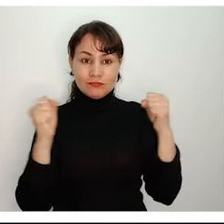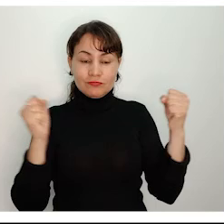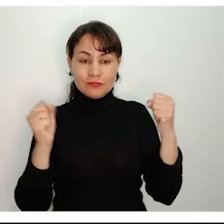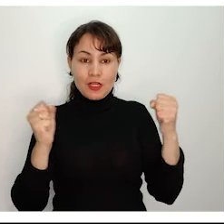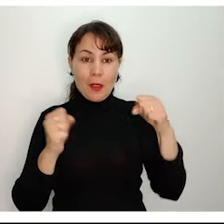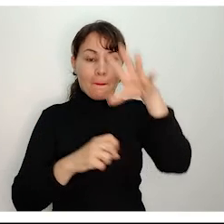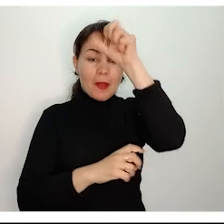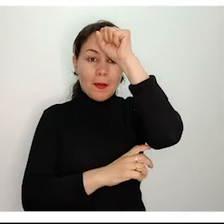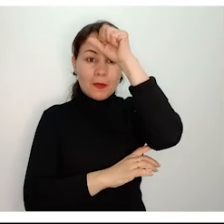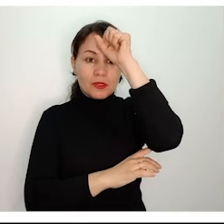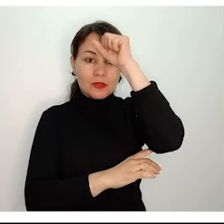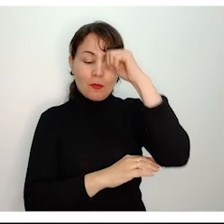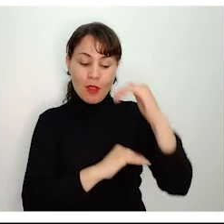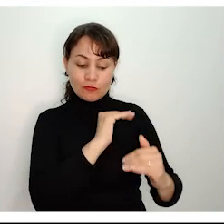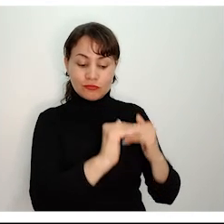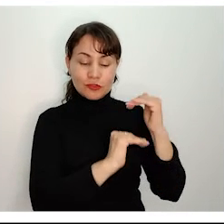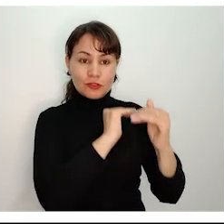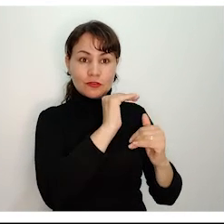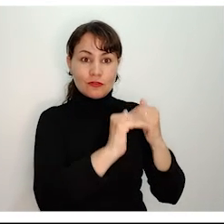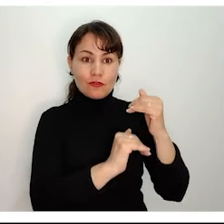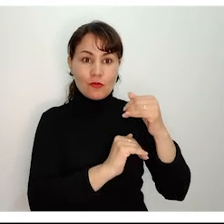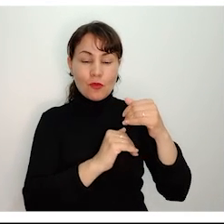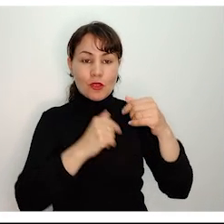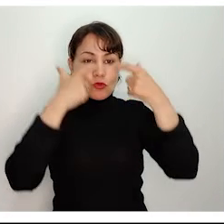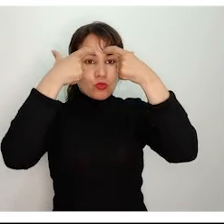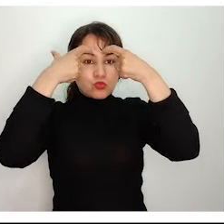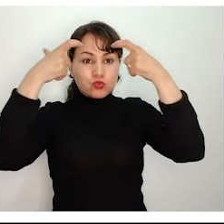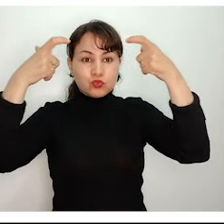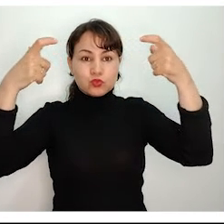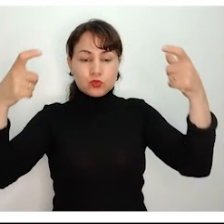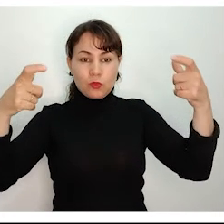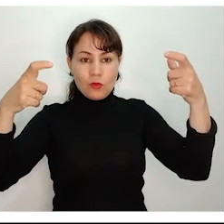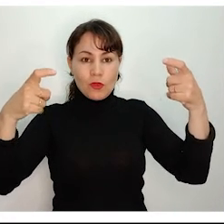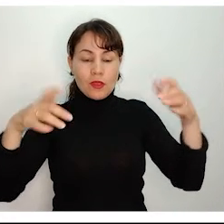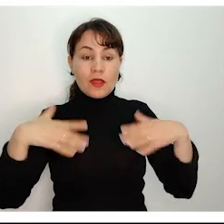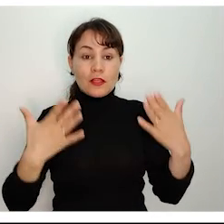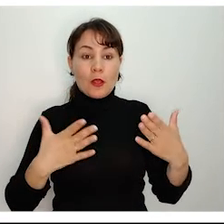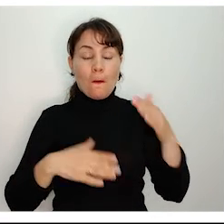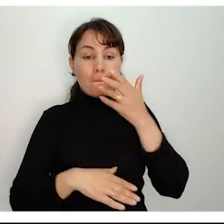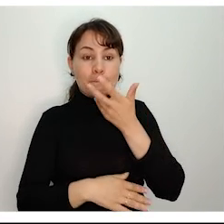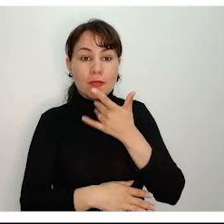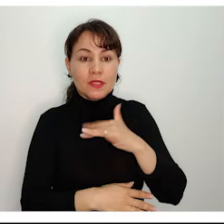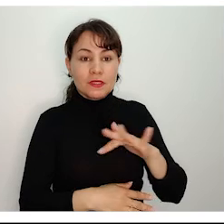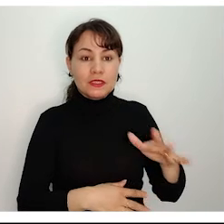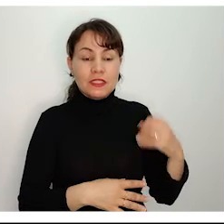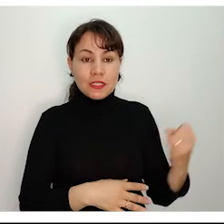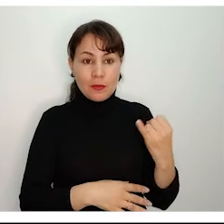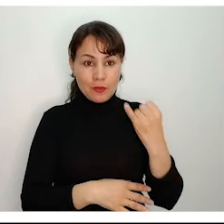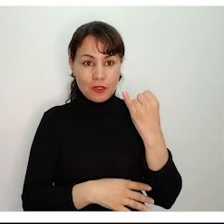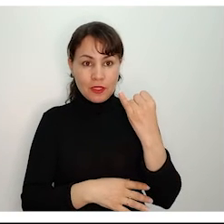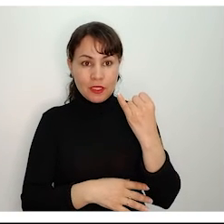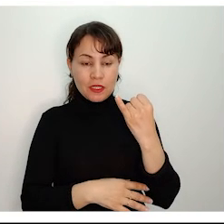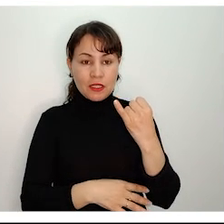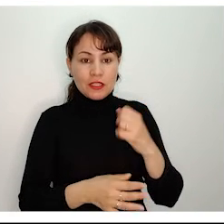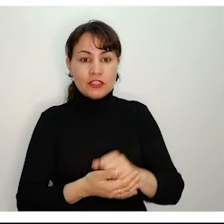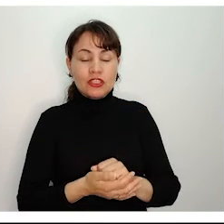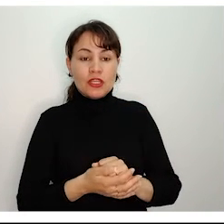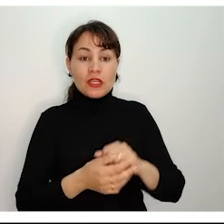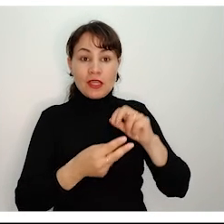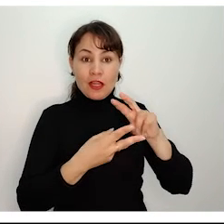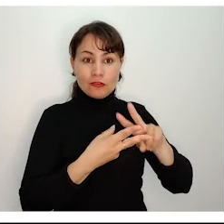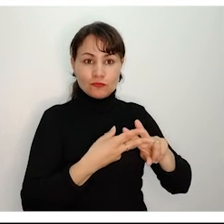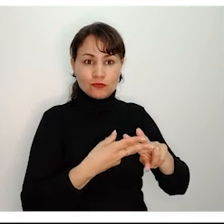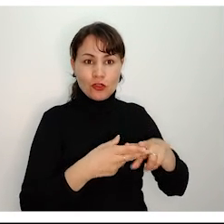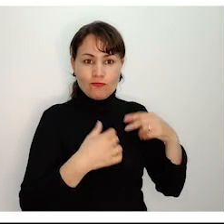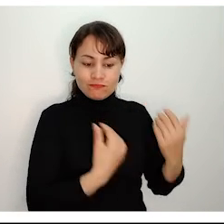da atividade física para a aprendizagem, para o desempenho cognitivo. Então, para as crianças, é muito